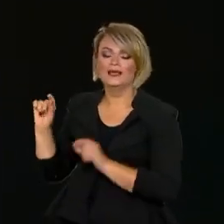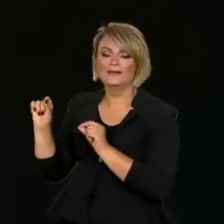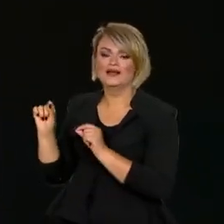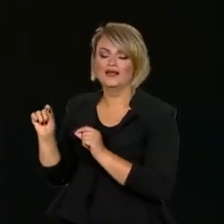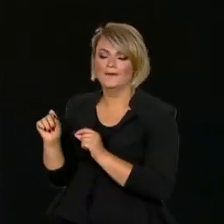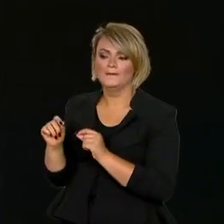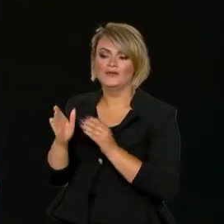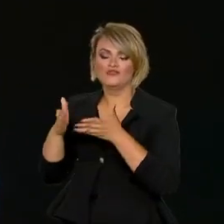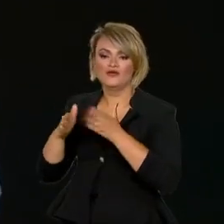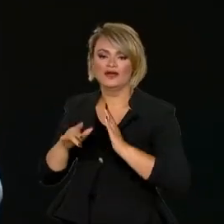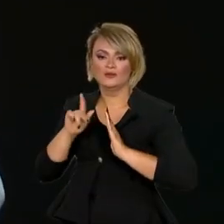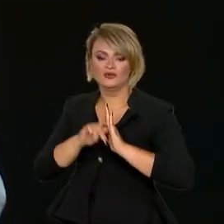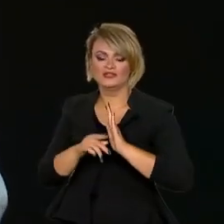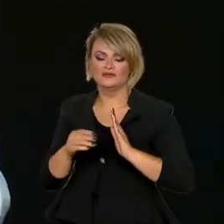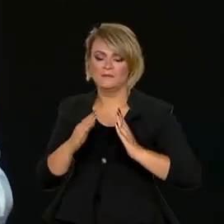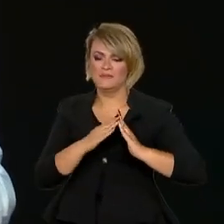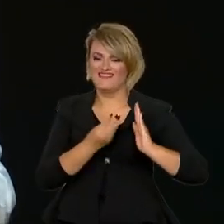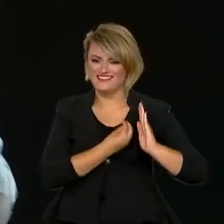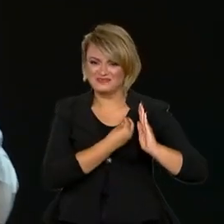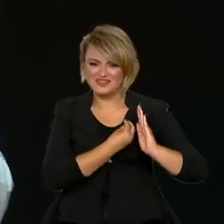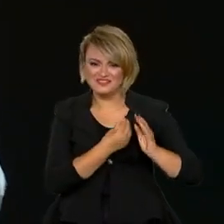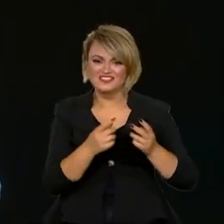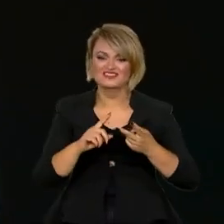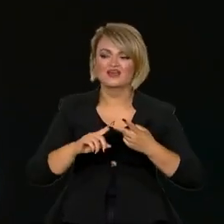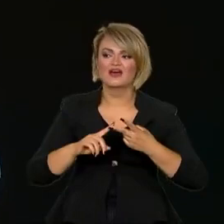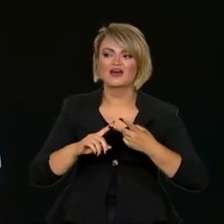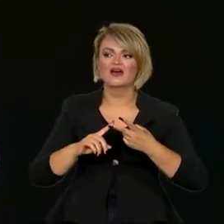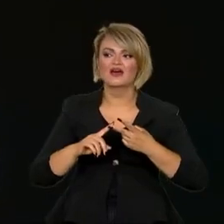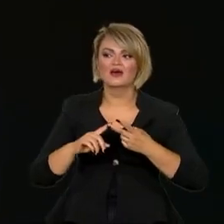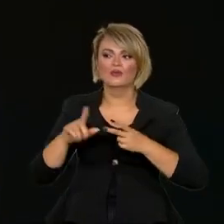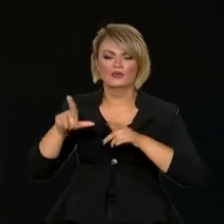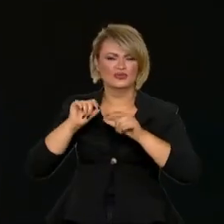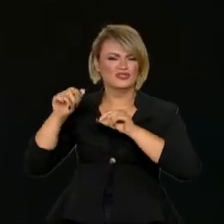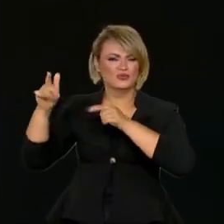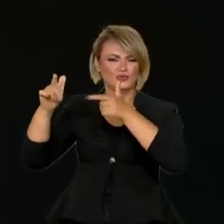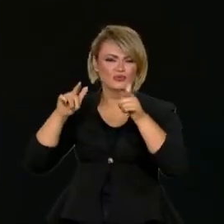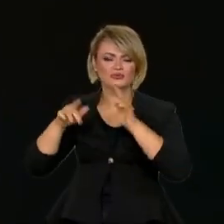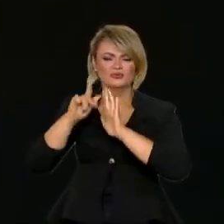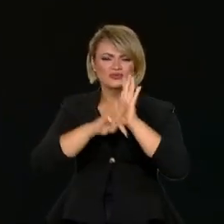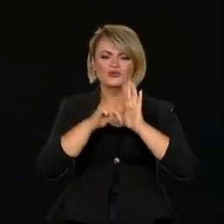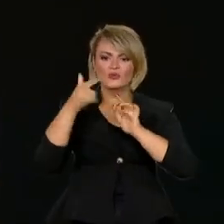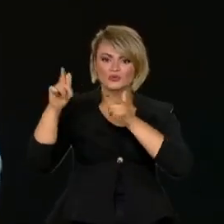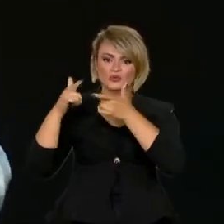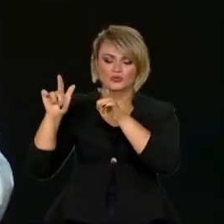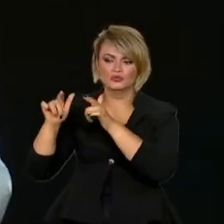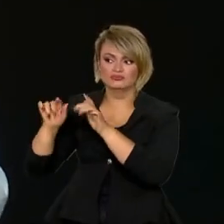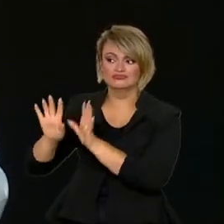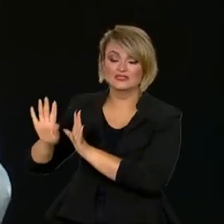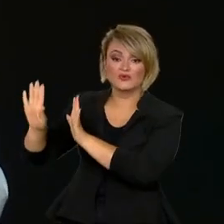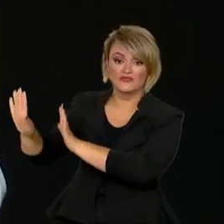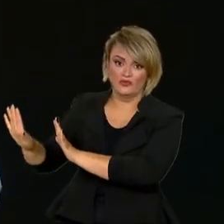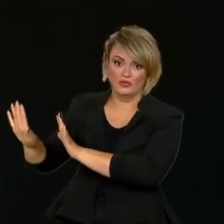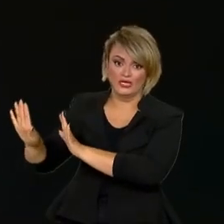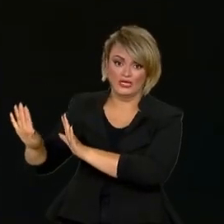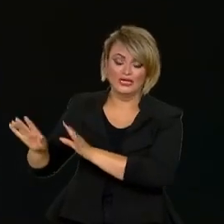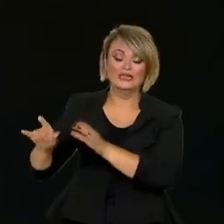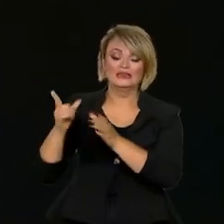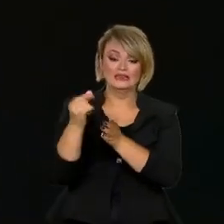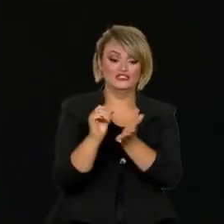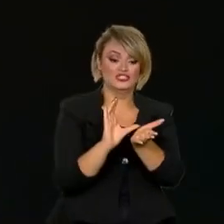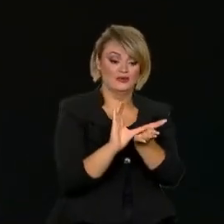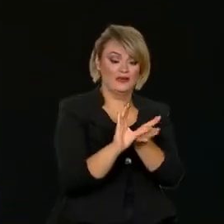Vida, de financiamento habitacional e da seleção de novos projetos para o PAC, que eu vou falar no final da